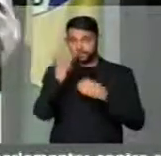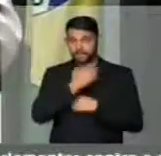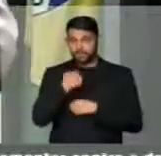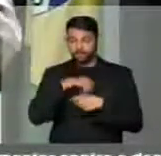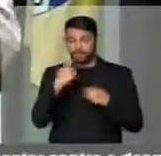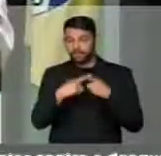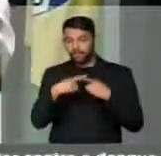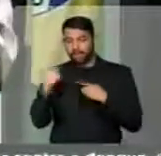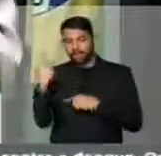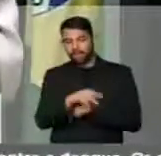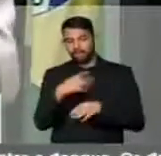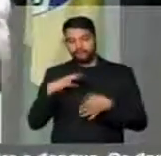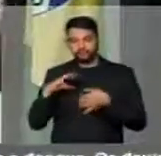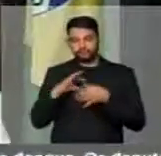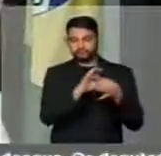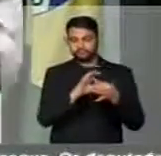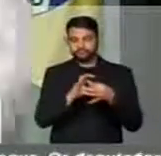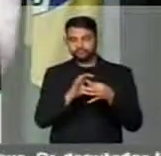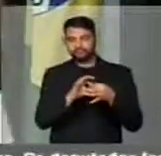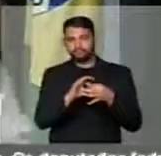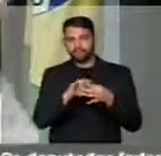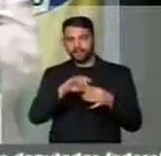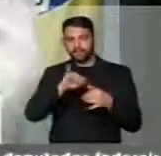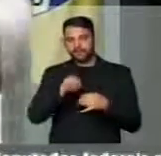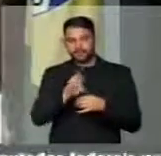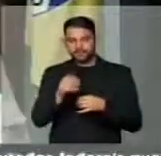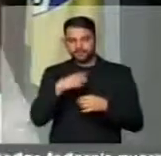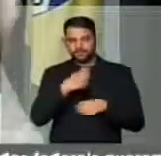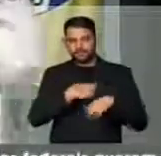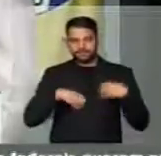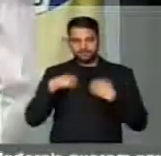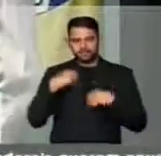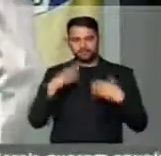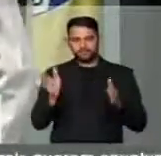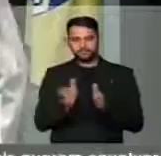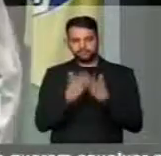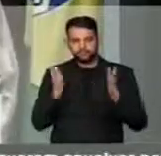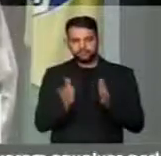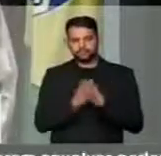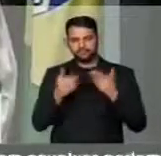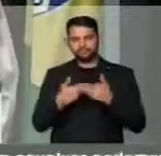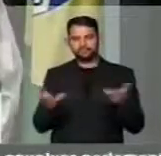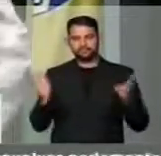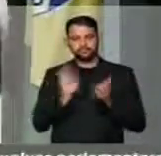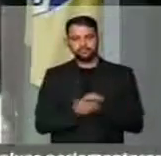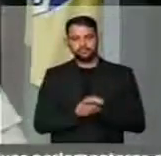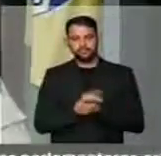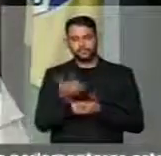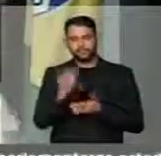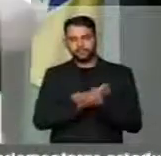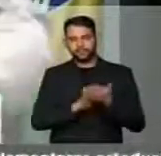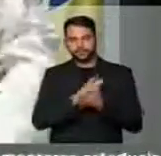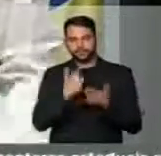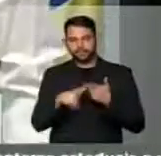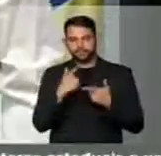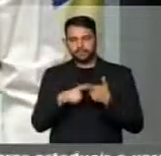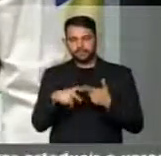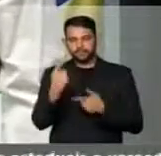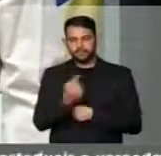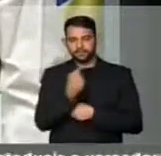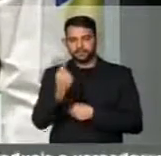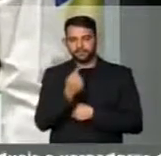porque a ela vem atrelada a inflação, o desespero, a miséria. Não é a crise sozinha.